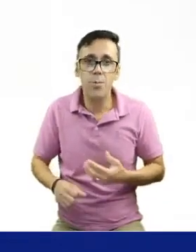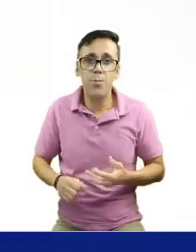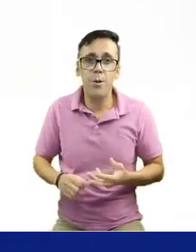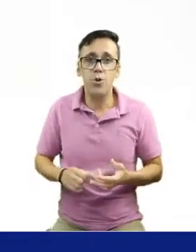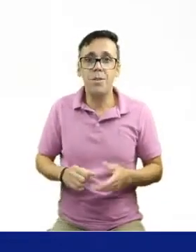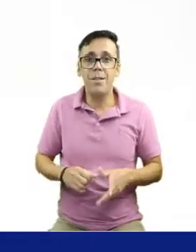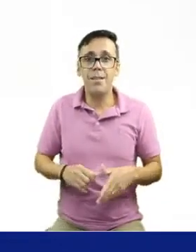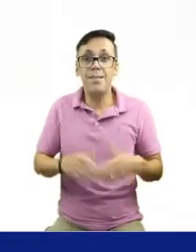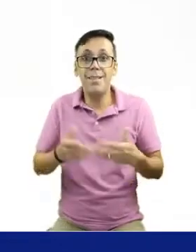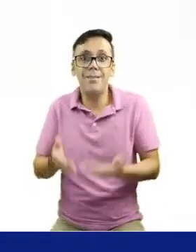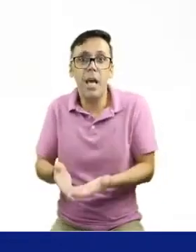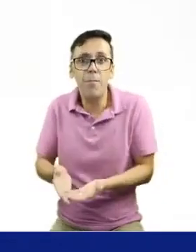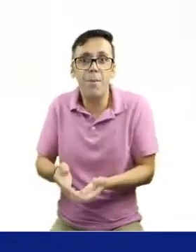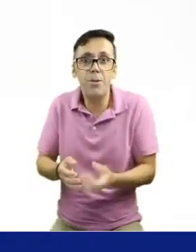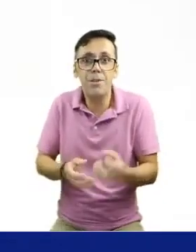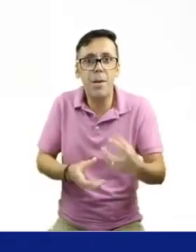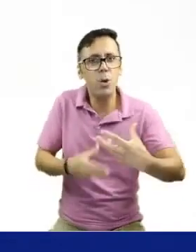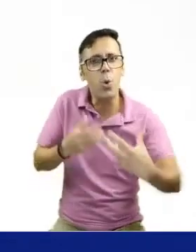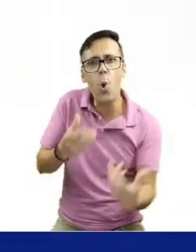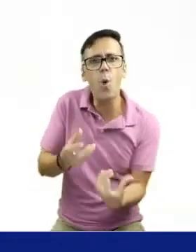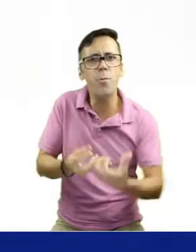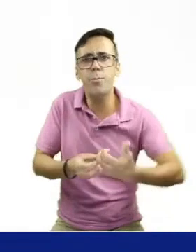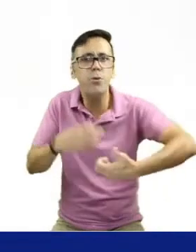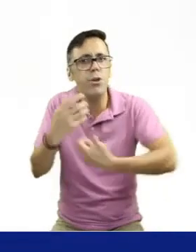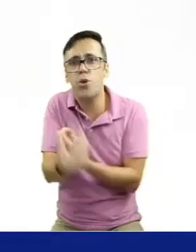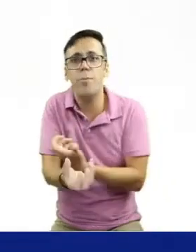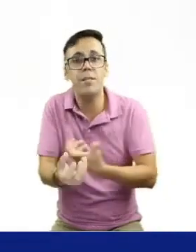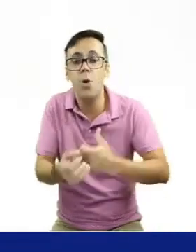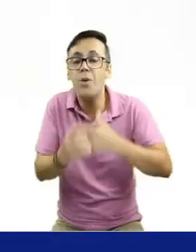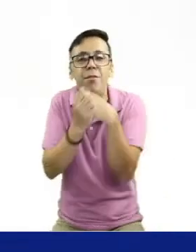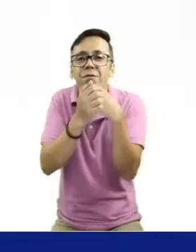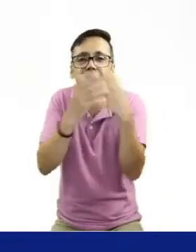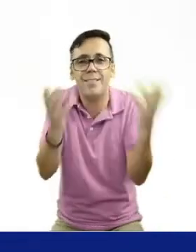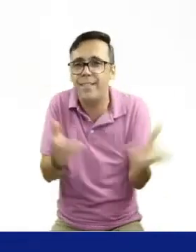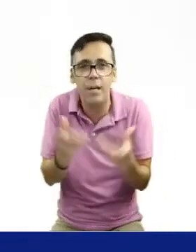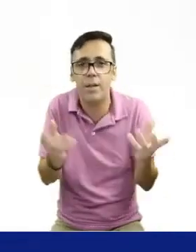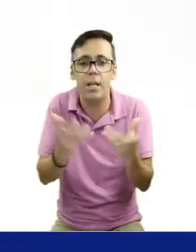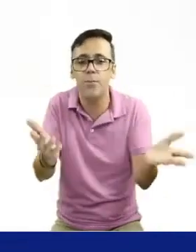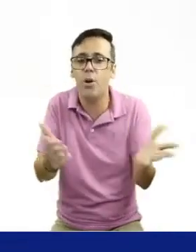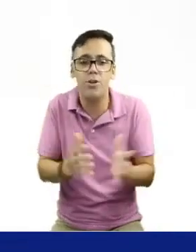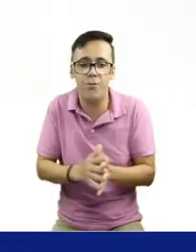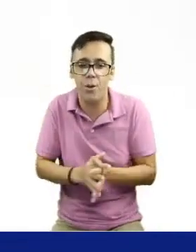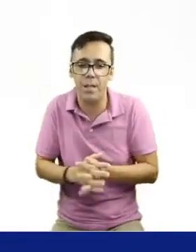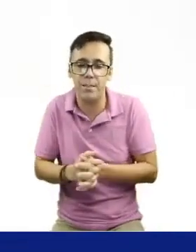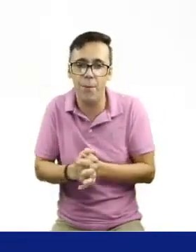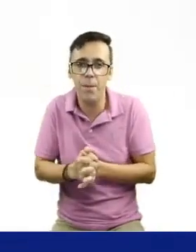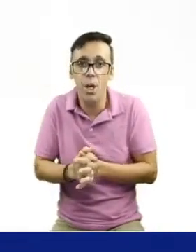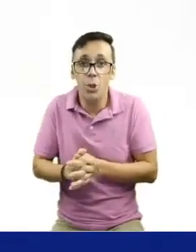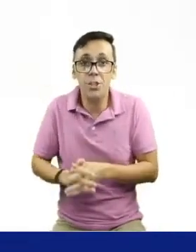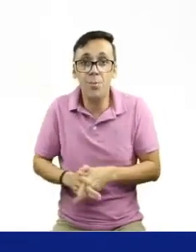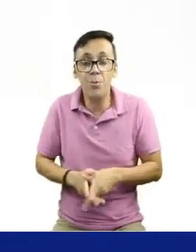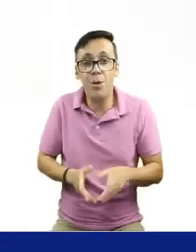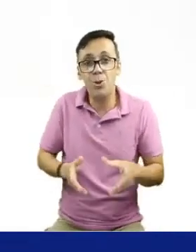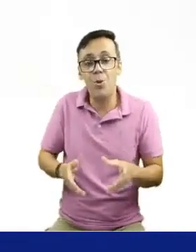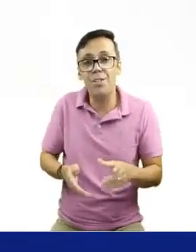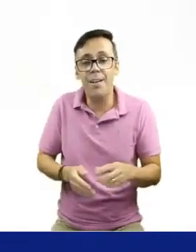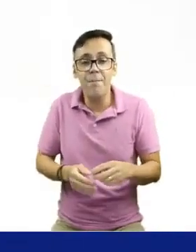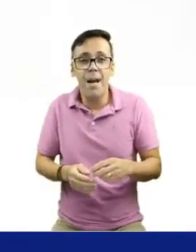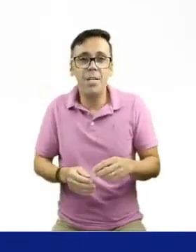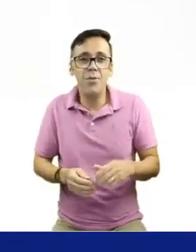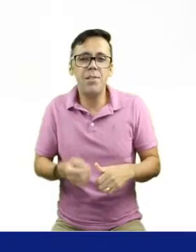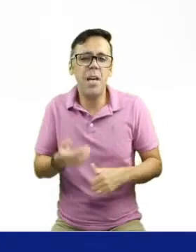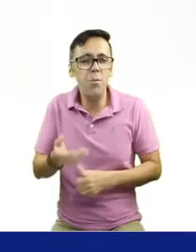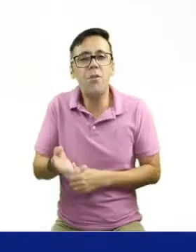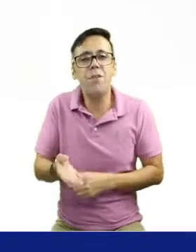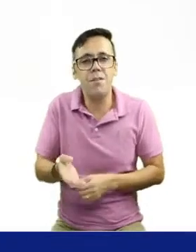estudar nós temos pessoas que assistem tempo mas não sabe como por onde começar o que fazer com aquele monte de informação nós temos pessoas